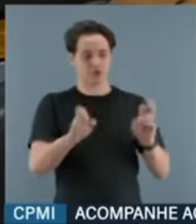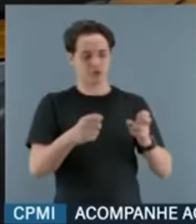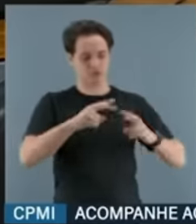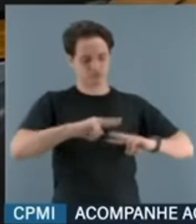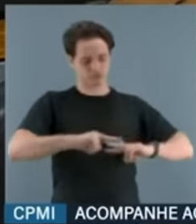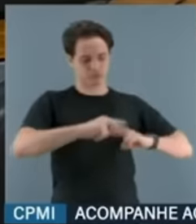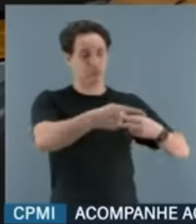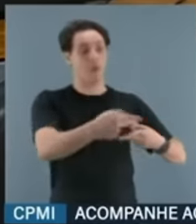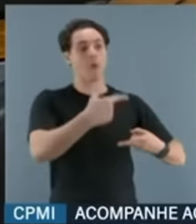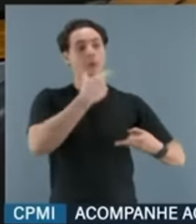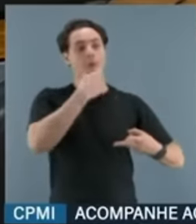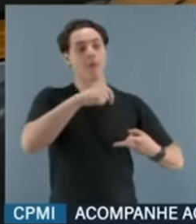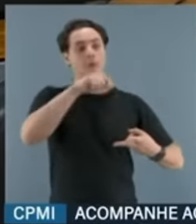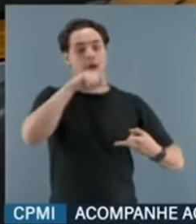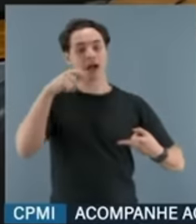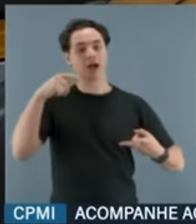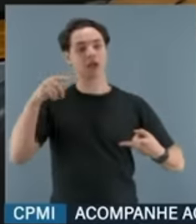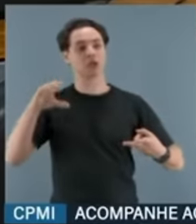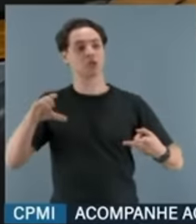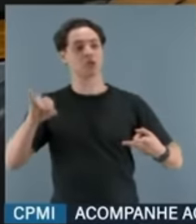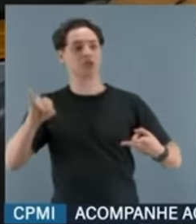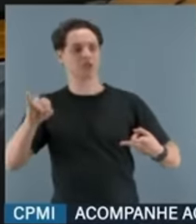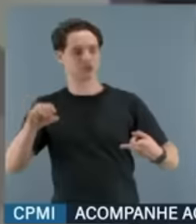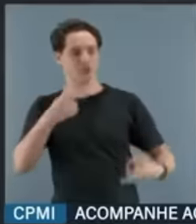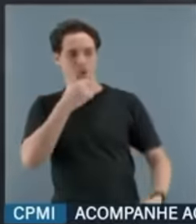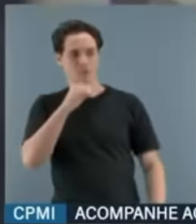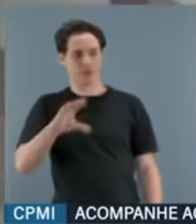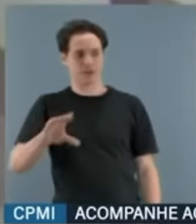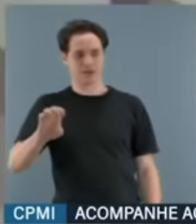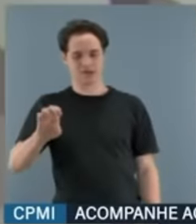César Lorena Cid.